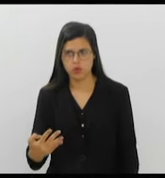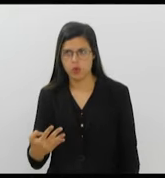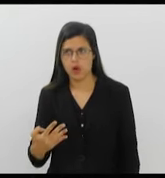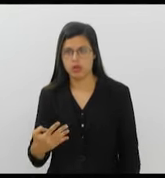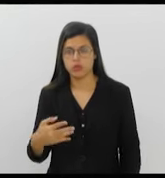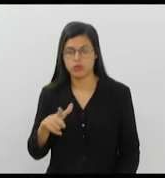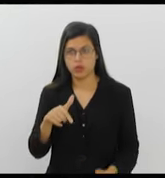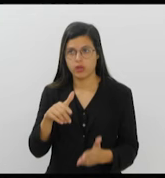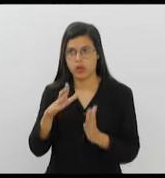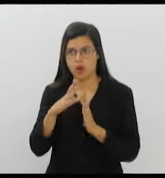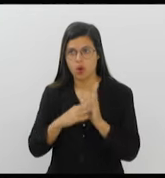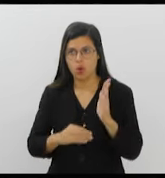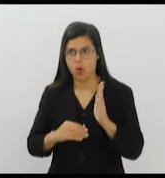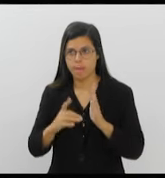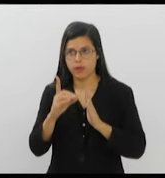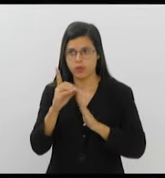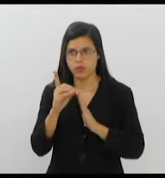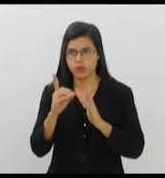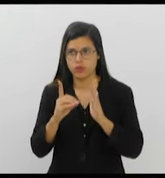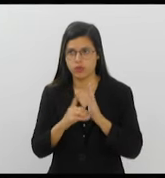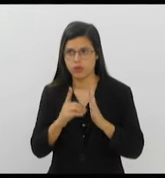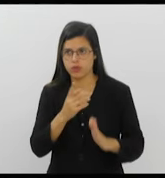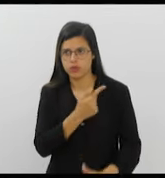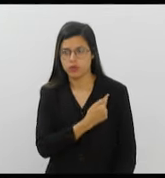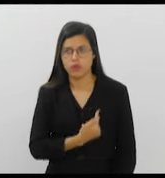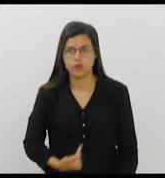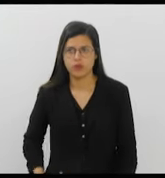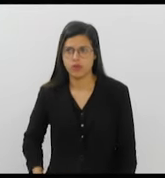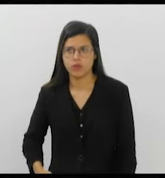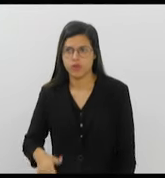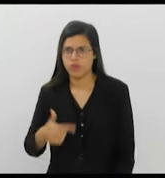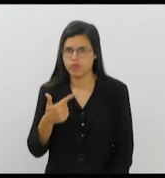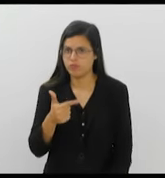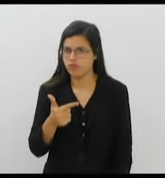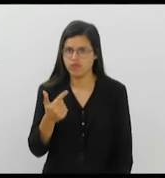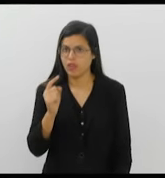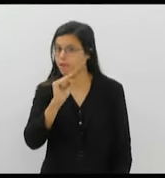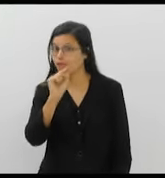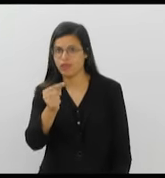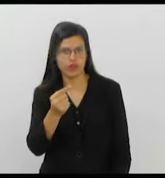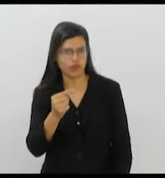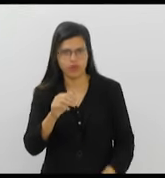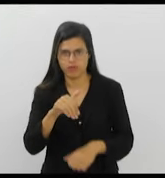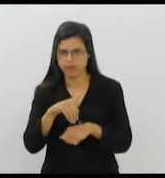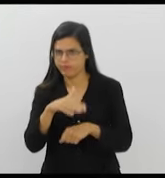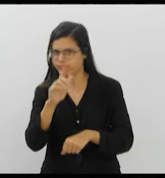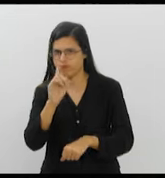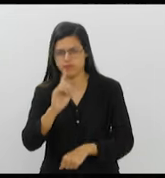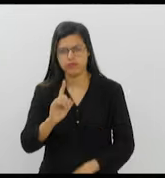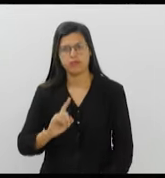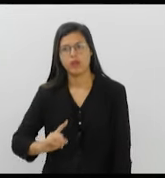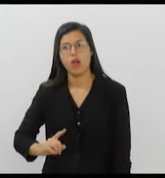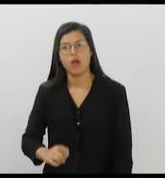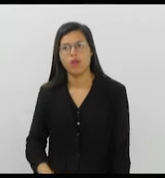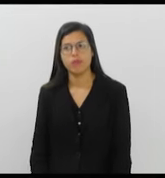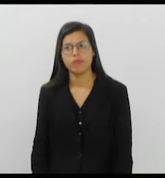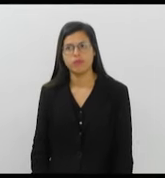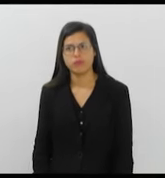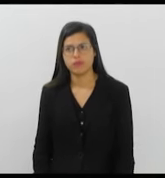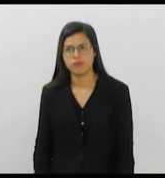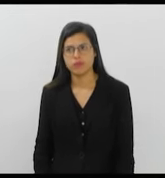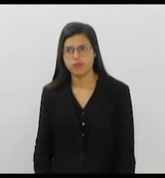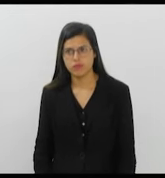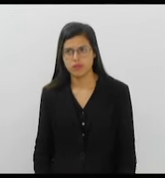fiel do decreto do governador. Não tem uma vírgula a mais, que era para superar a ação